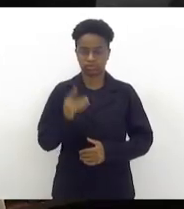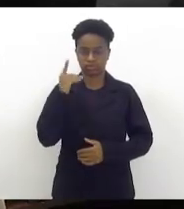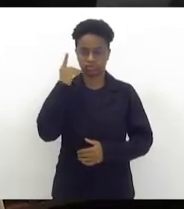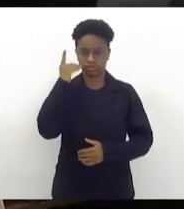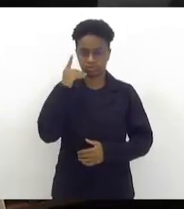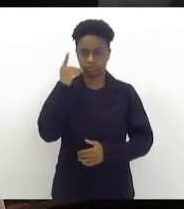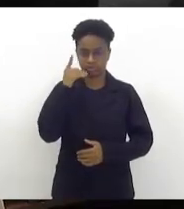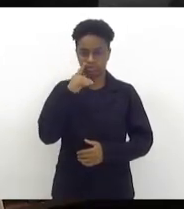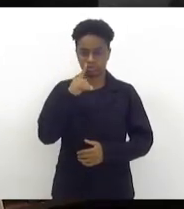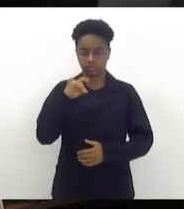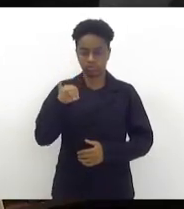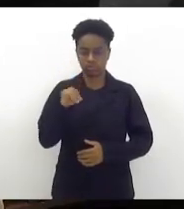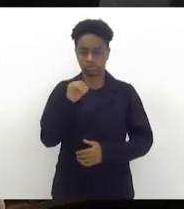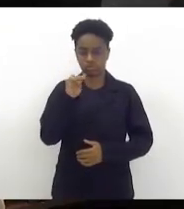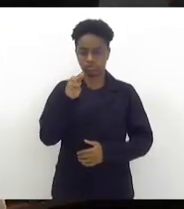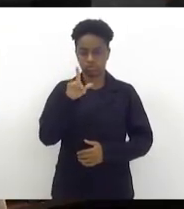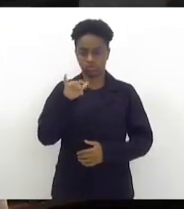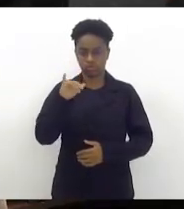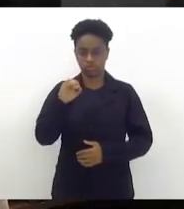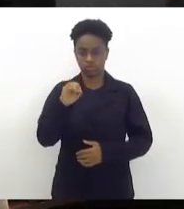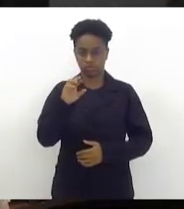Deputado Júlio Rocha.